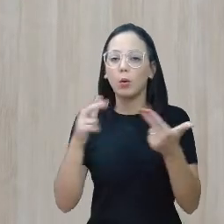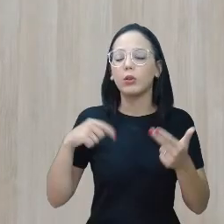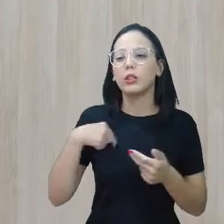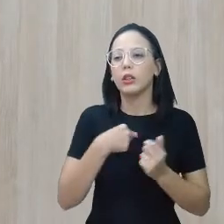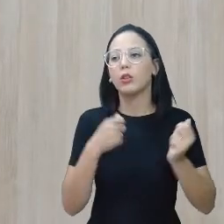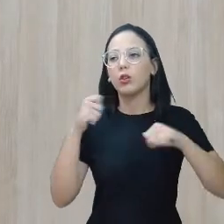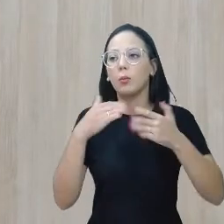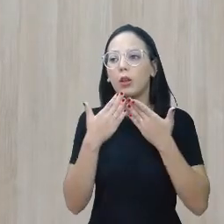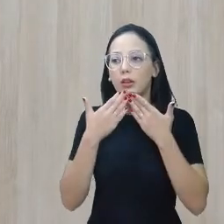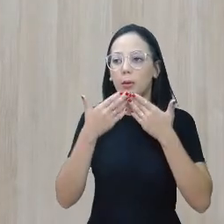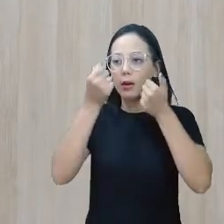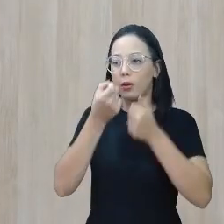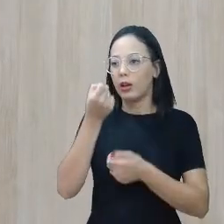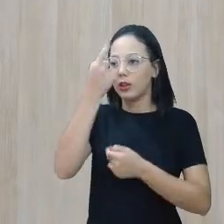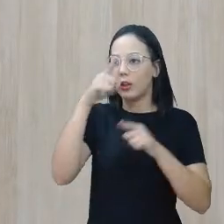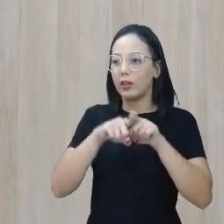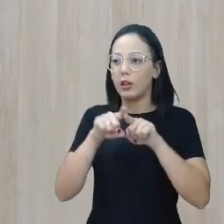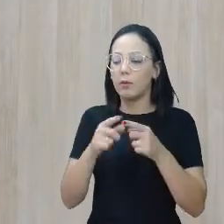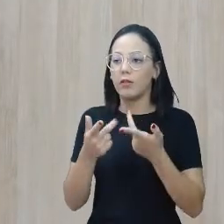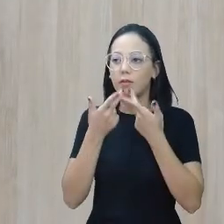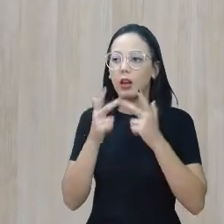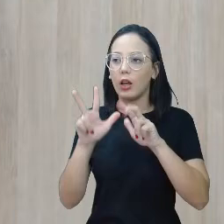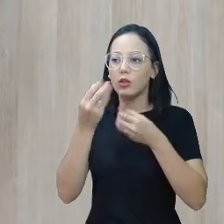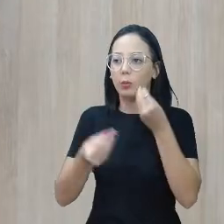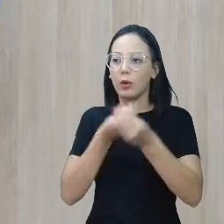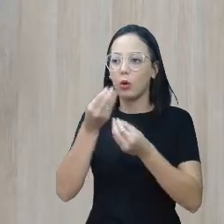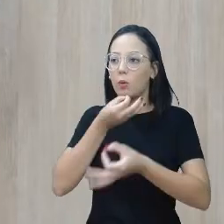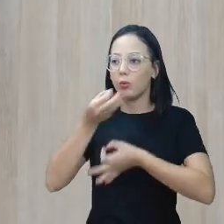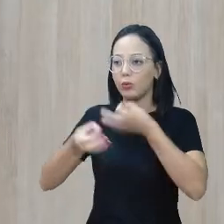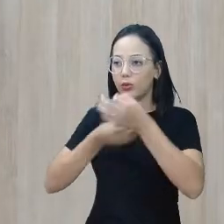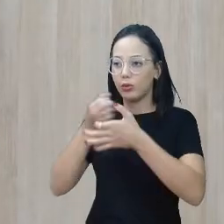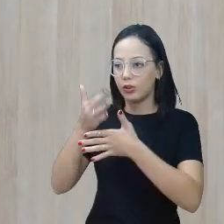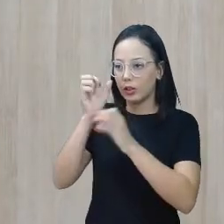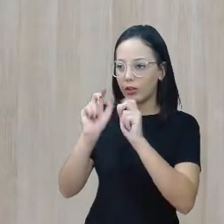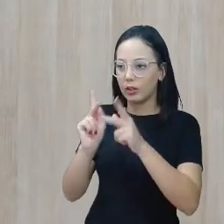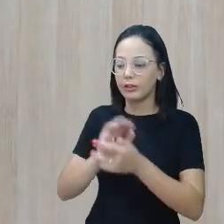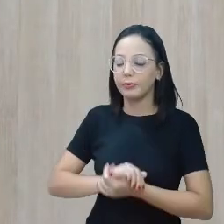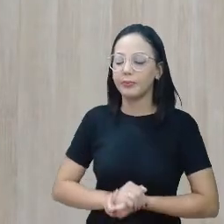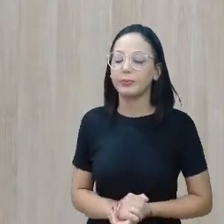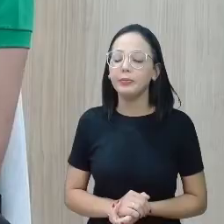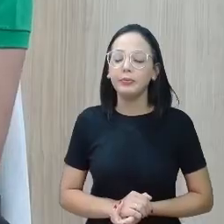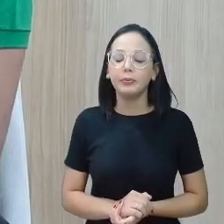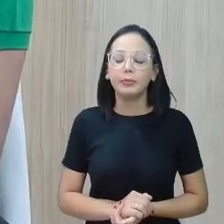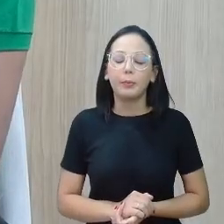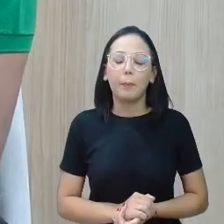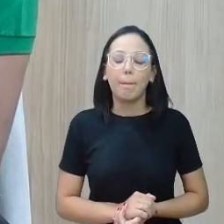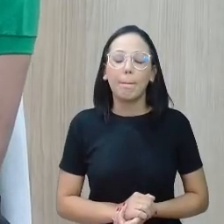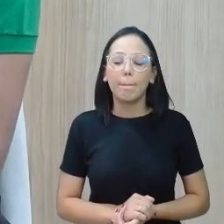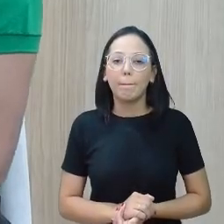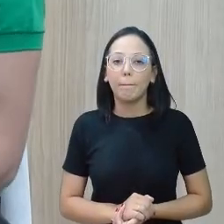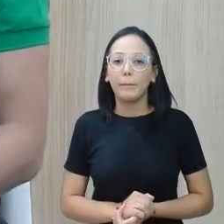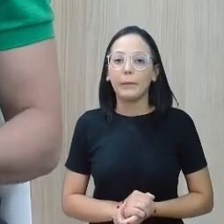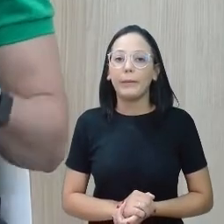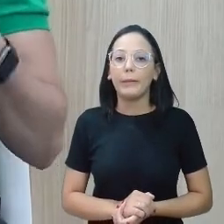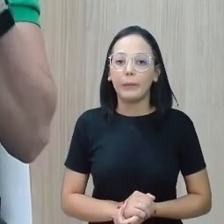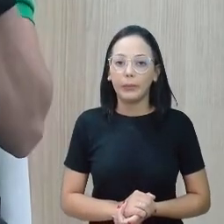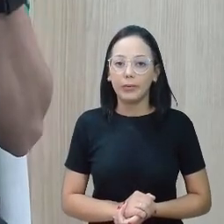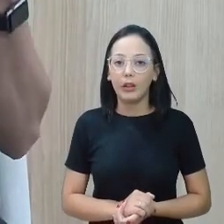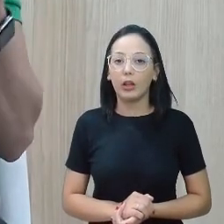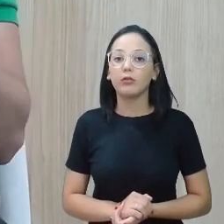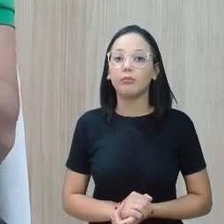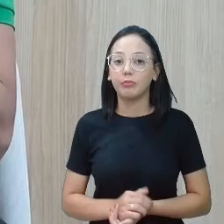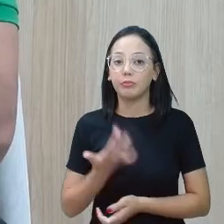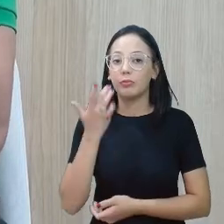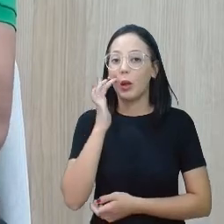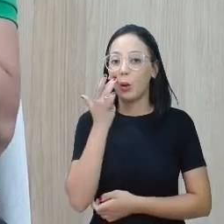aí melhorar essa ideia e também dizer um pouquinho como é que tá ali no chat, tá bom? Vai lá, professor. Bom, pessoal, eu